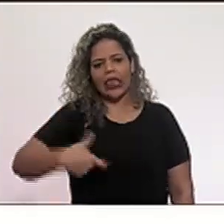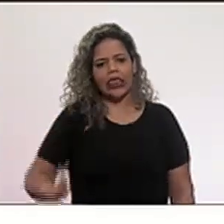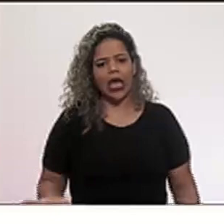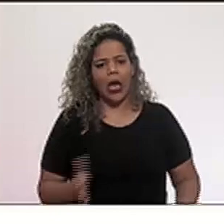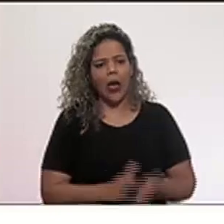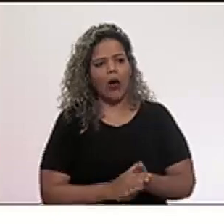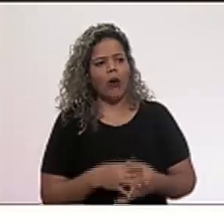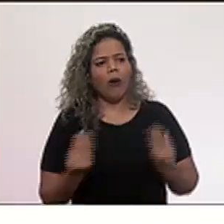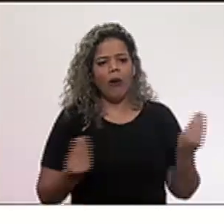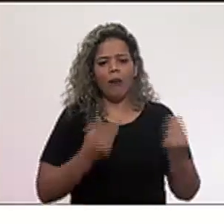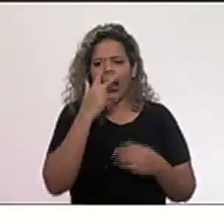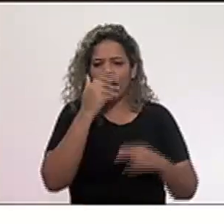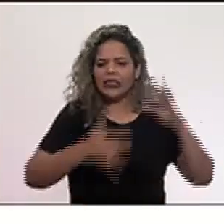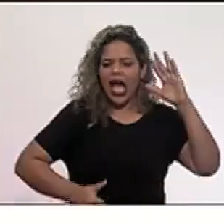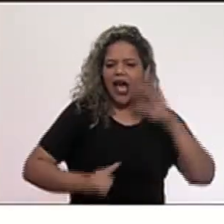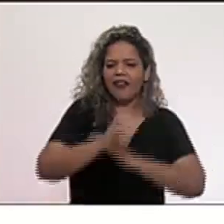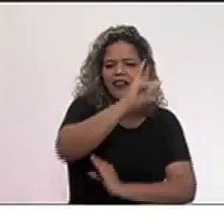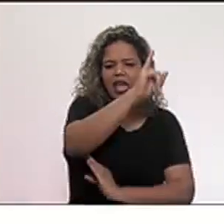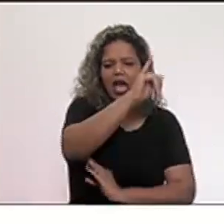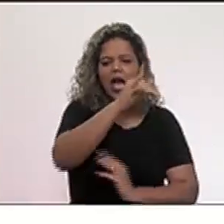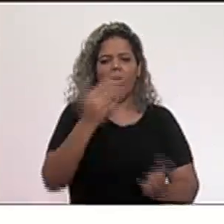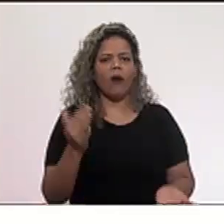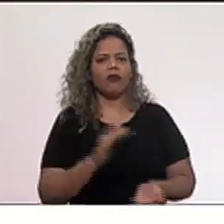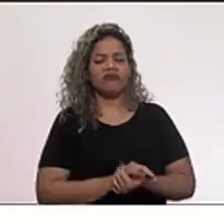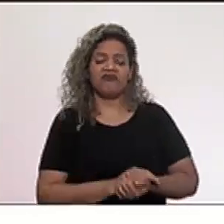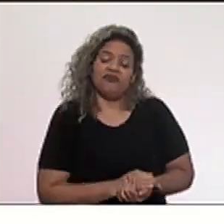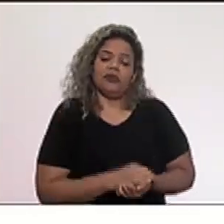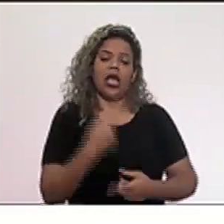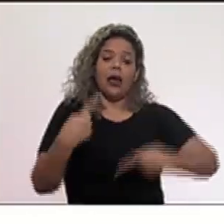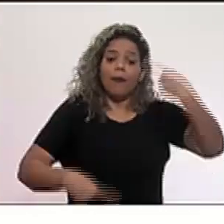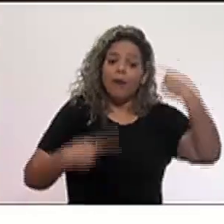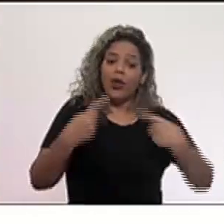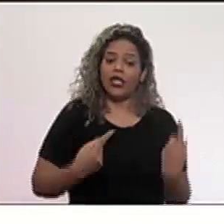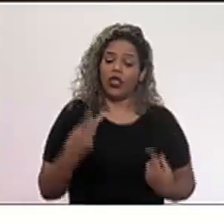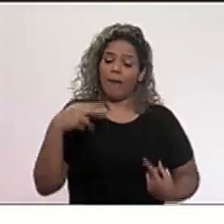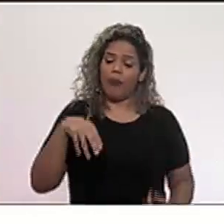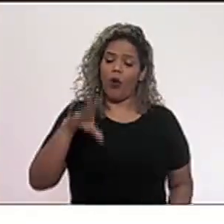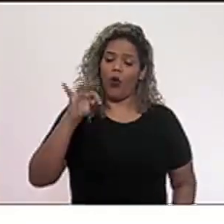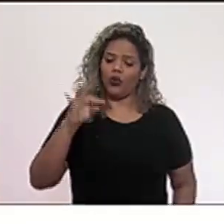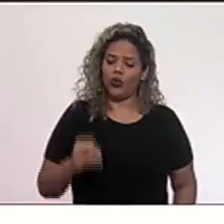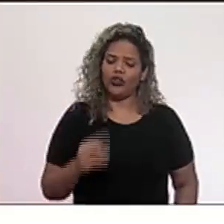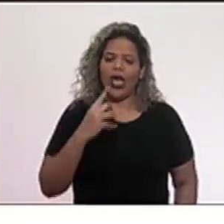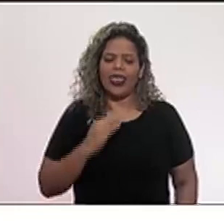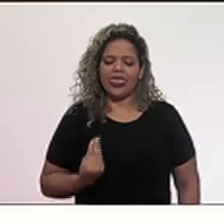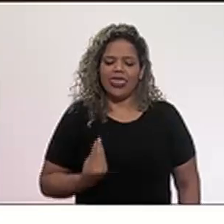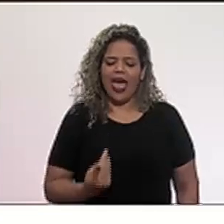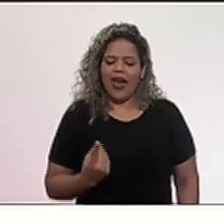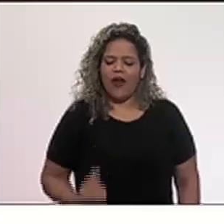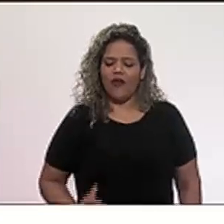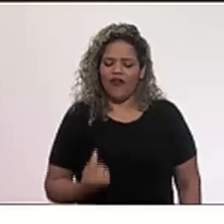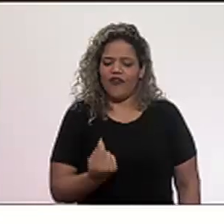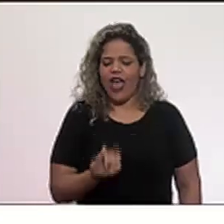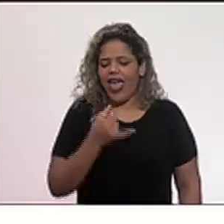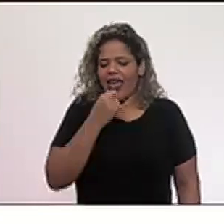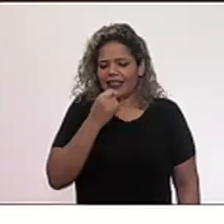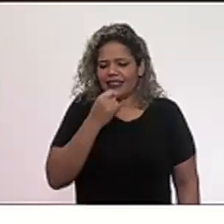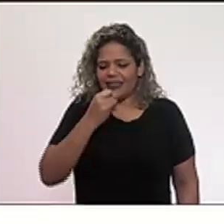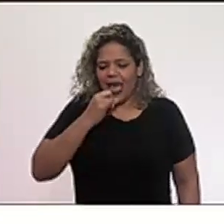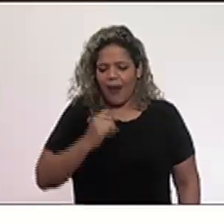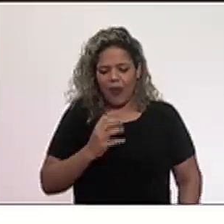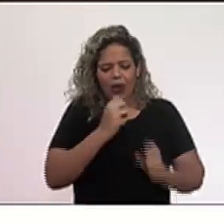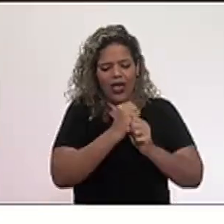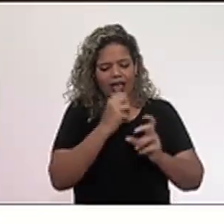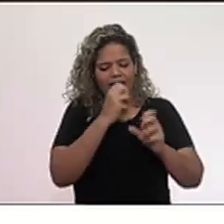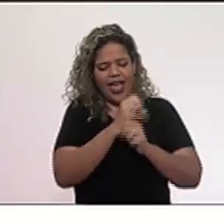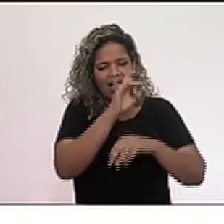como se fosse passagem aérea. E nessa política de pontos é atribuído um valor para cada tipo de